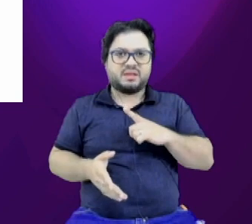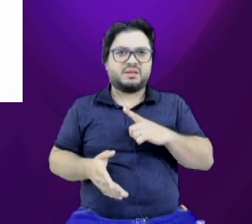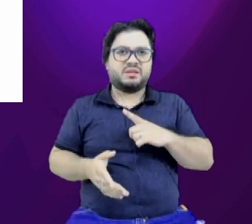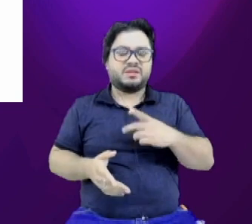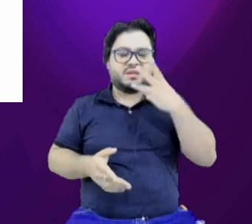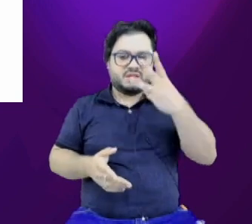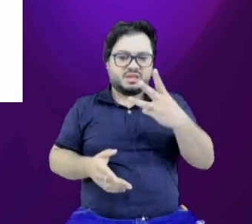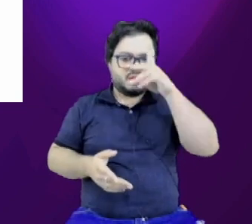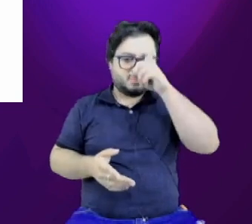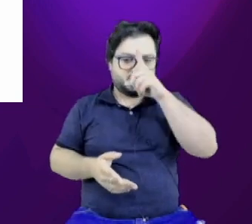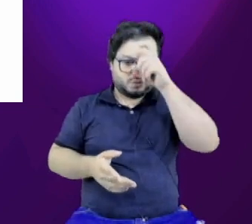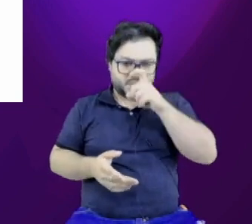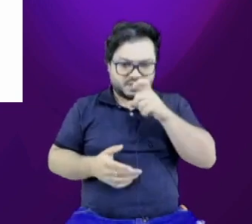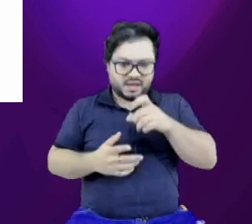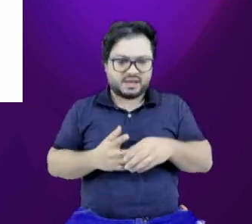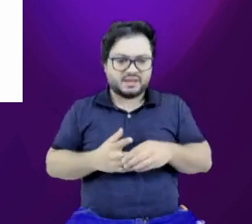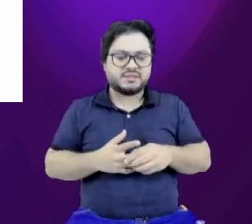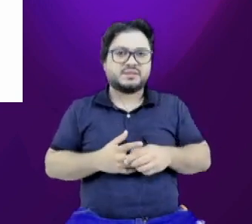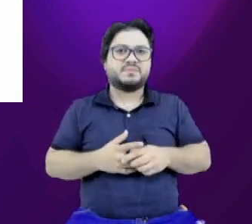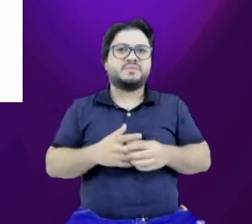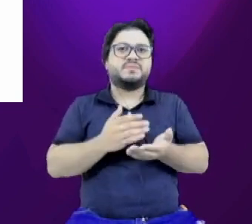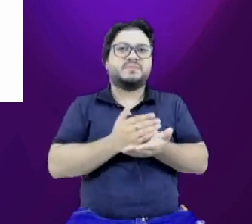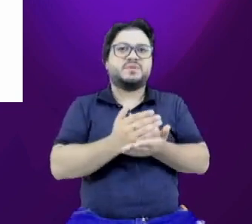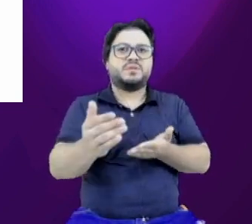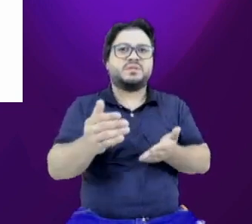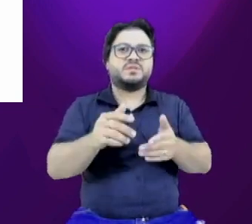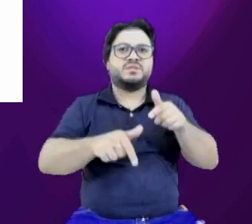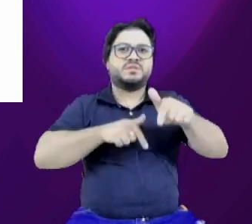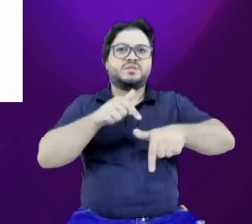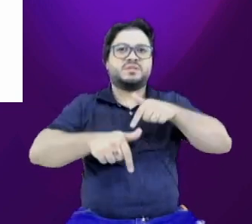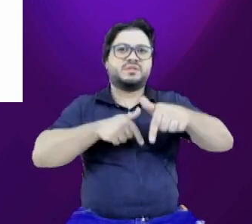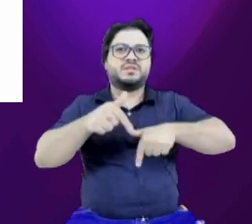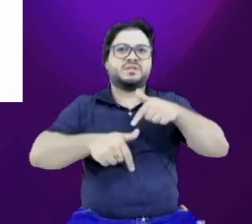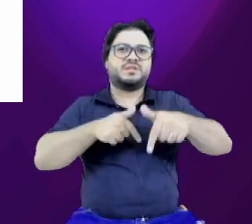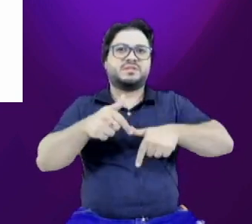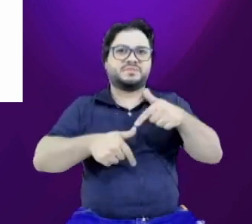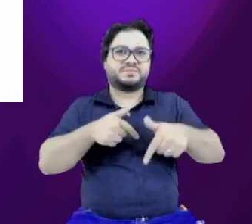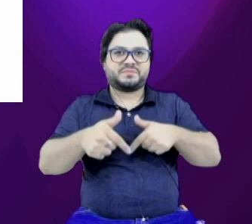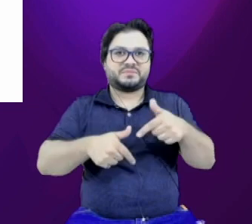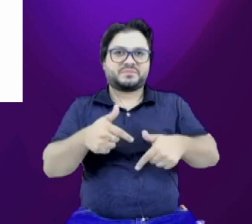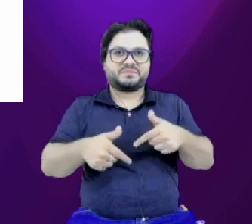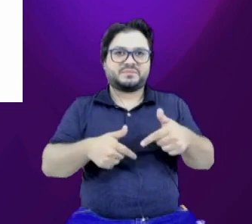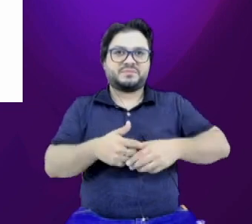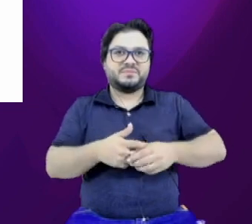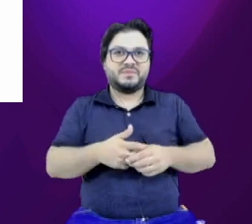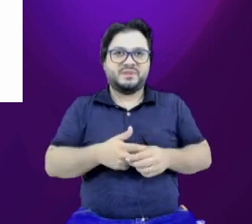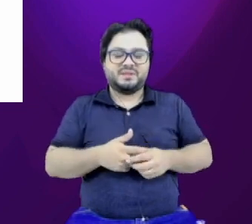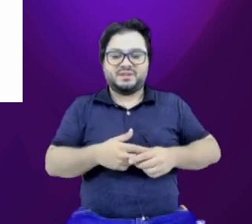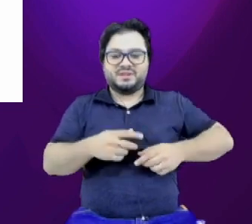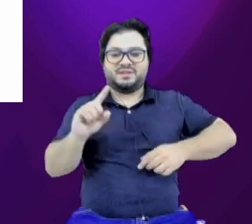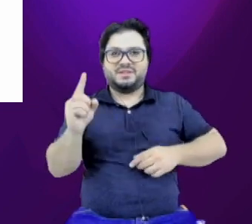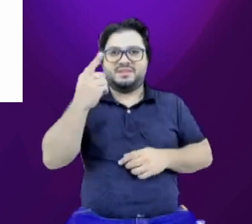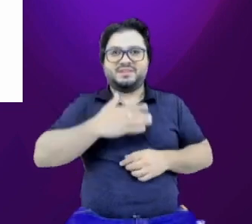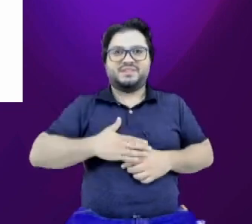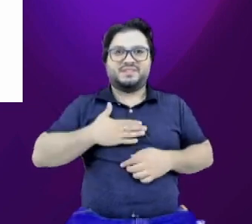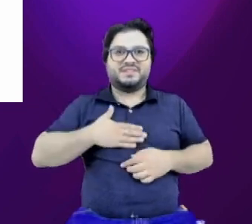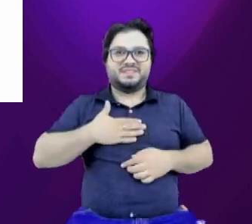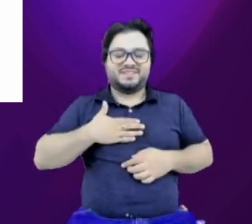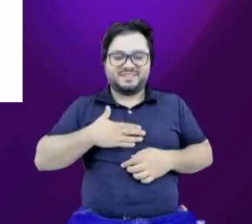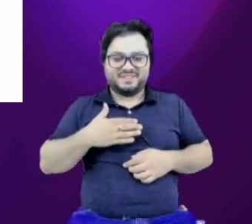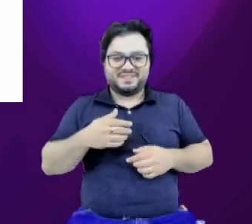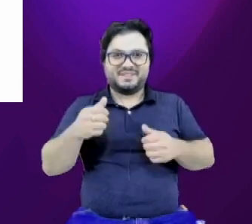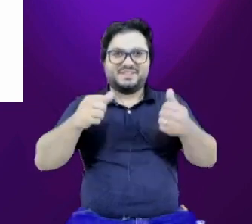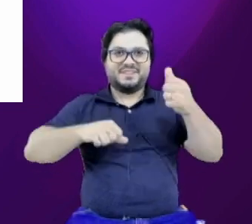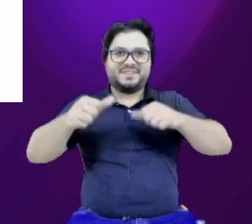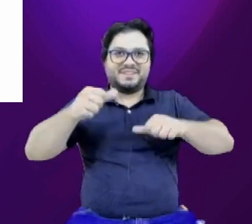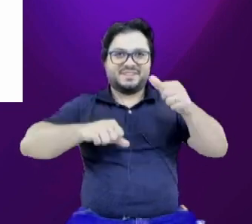3 hospitais. O início das atividades foi em 1º de agosto e o laboratório ele